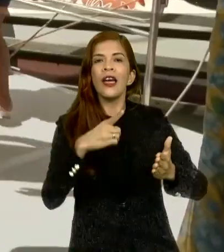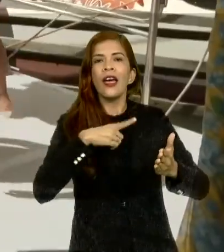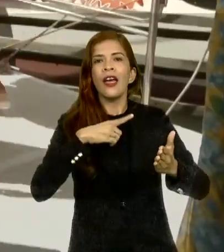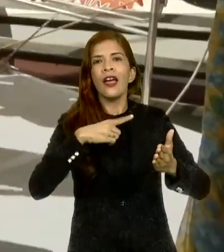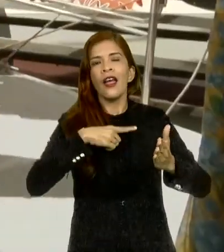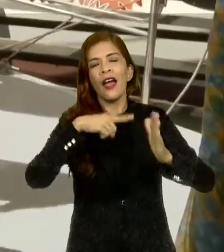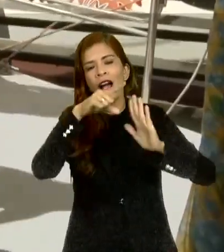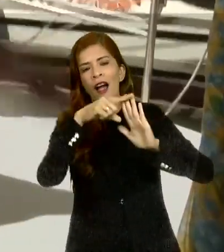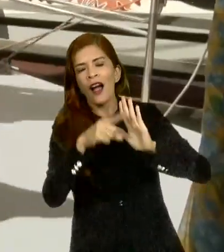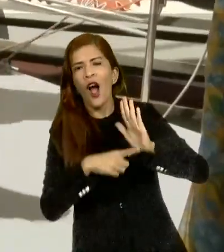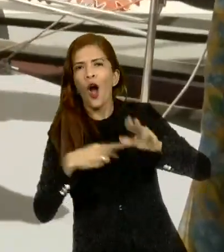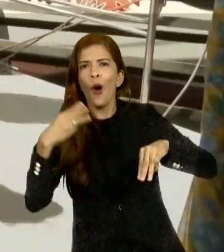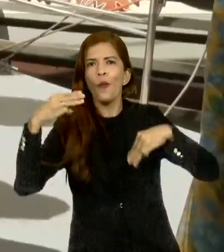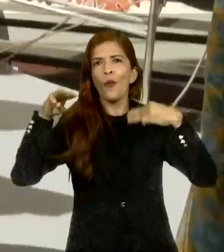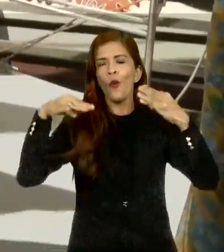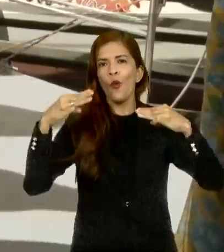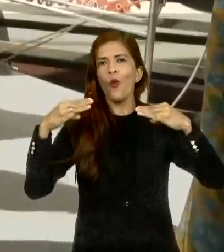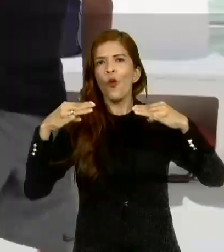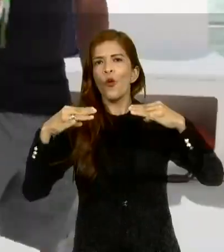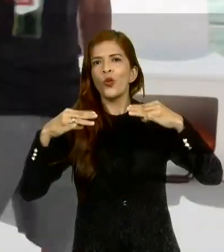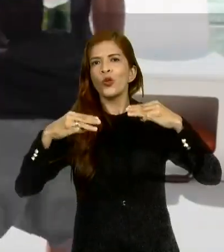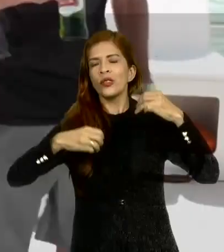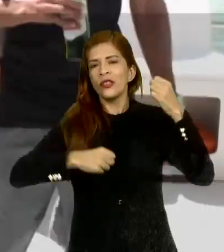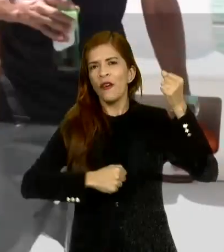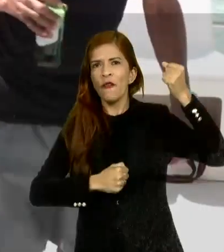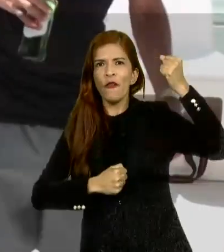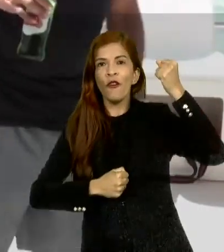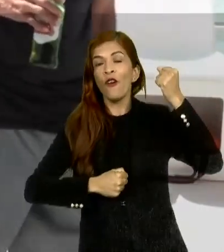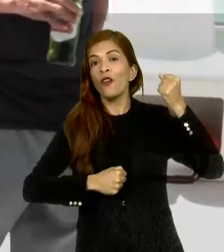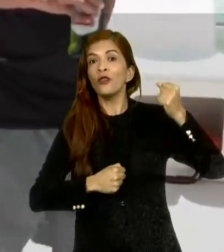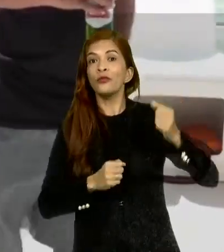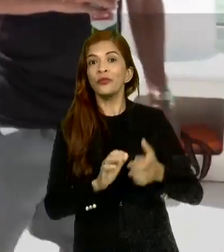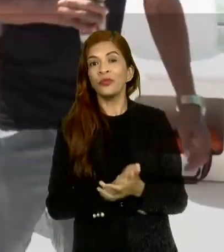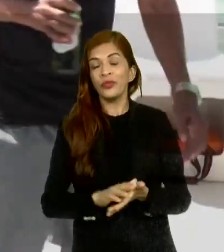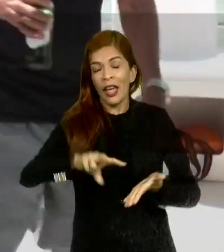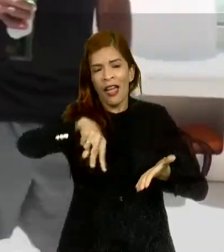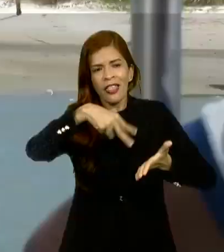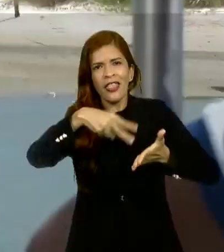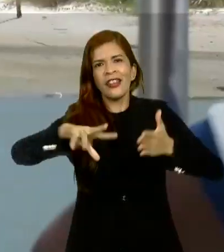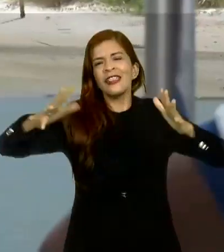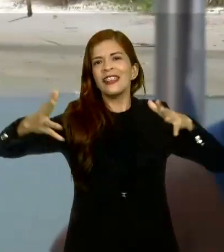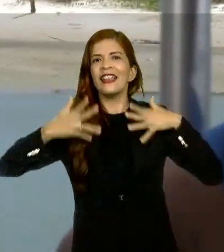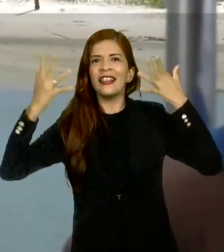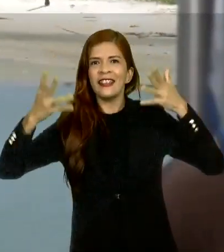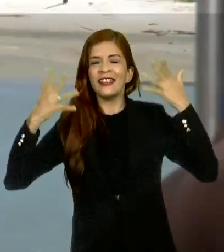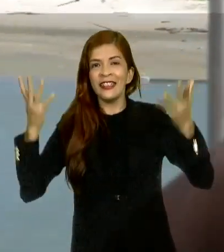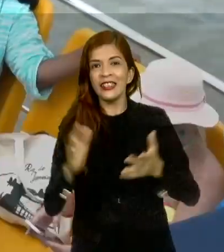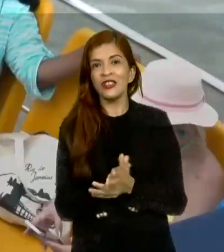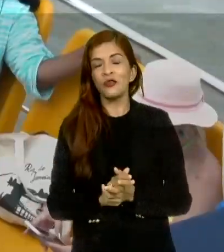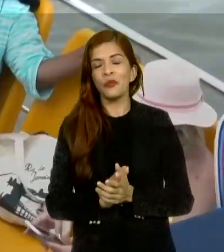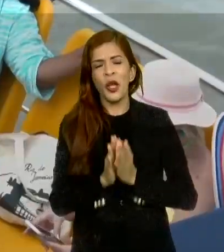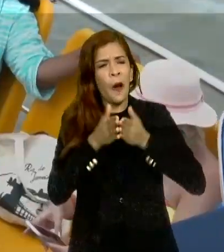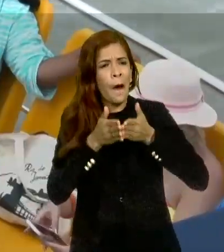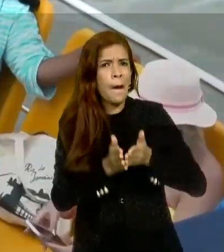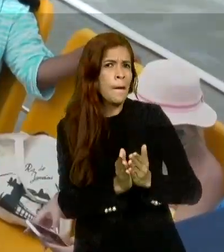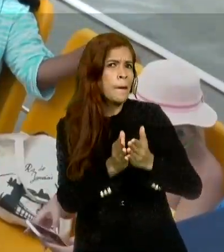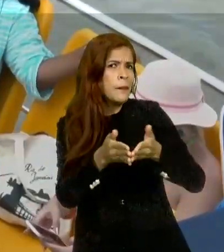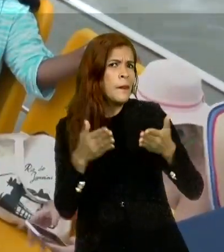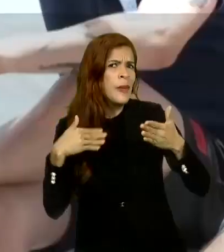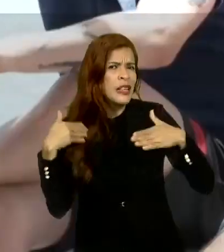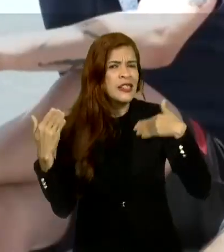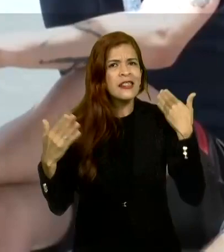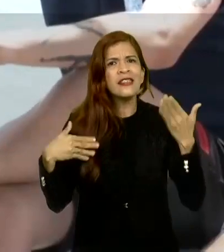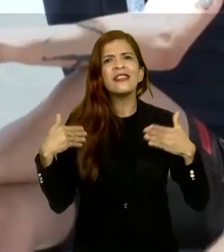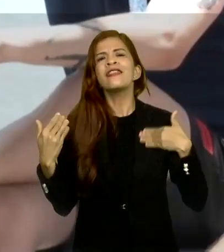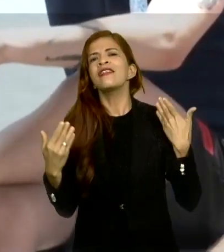junino, shot, forró, surpresas musicais, dança e muita alegria. Um percurso imperdível.